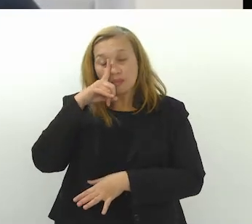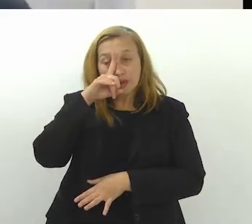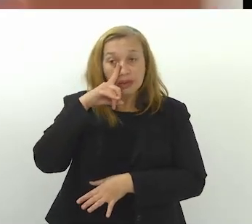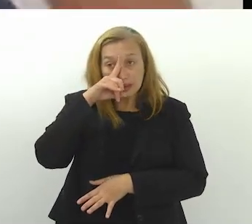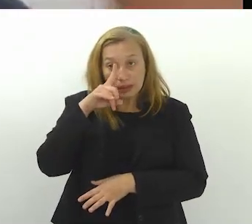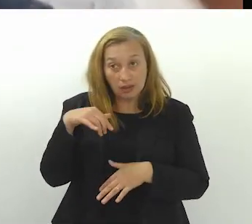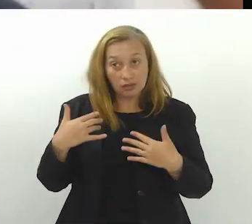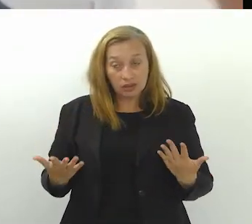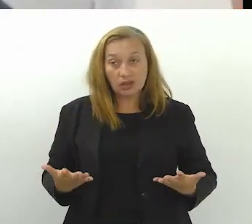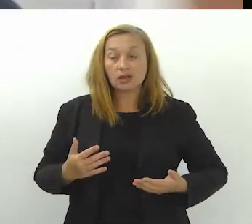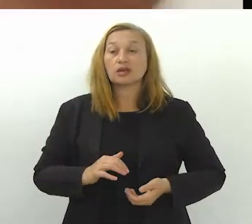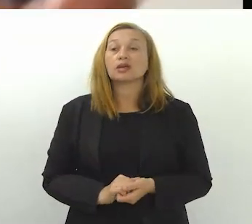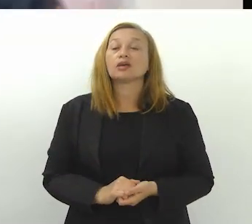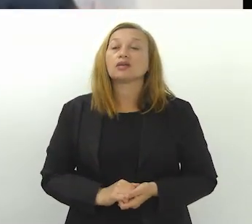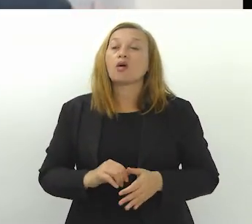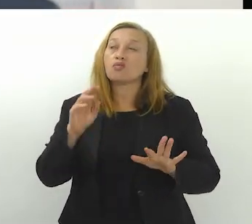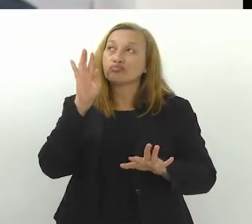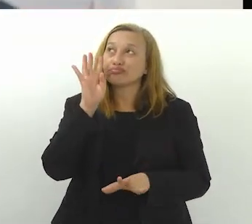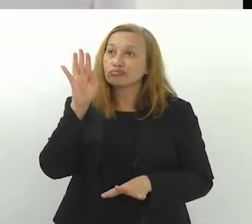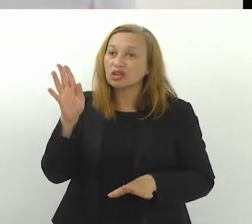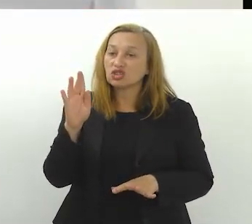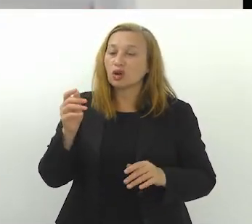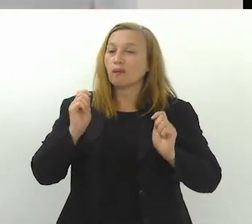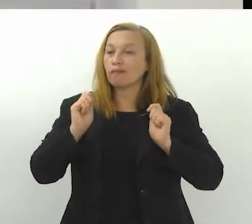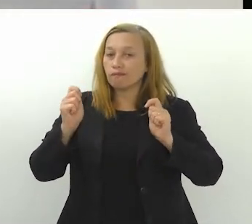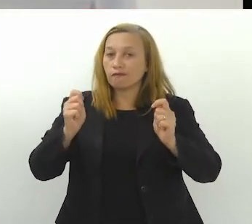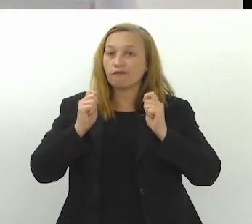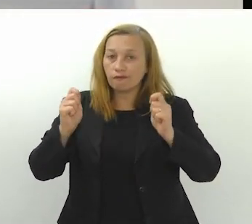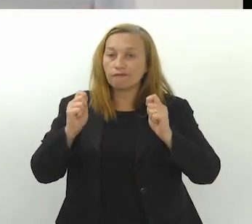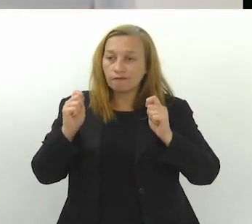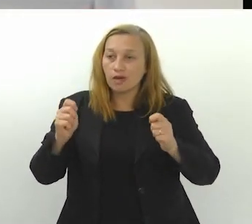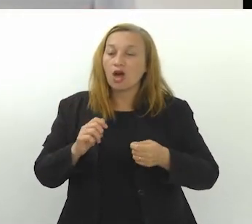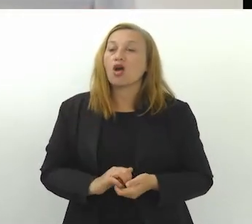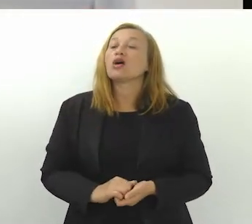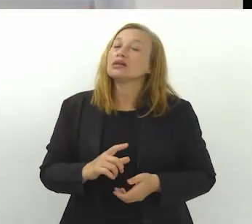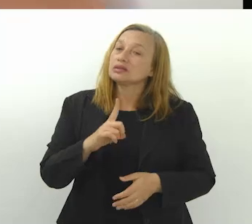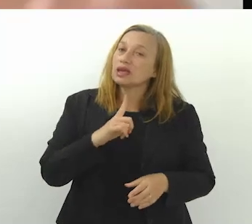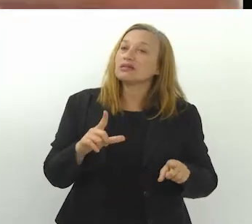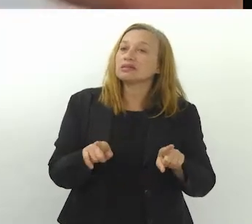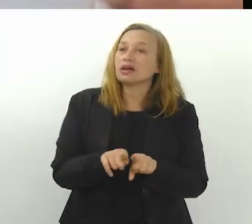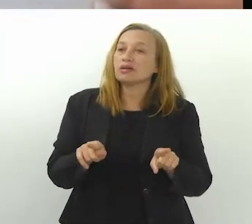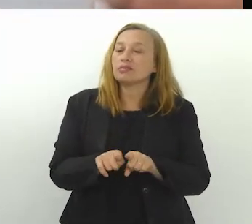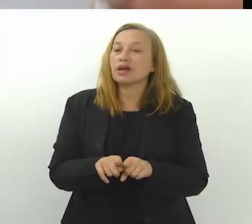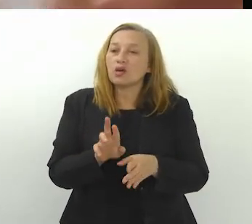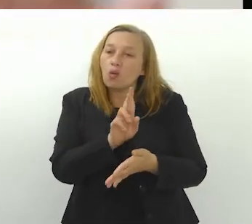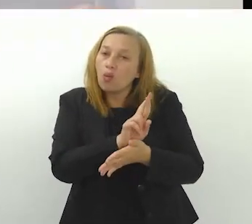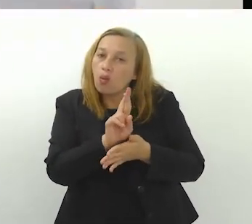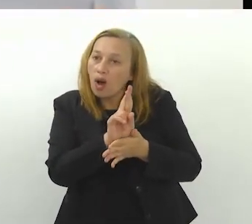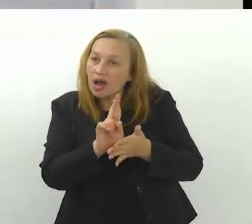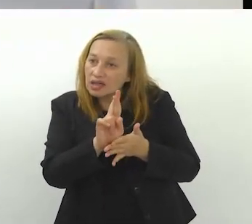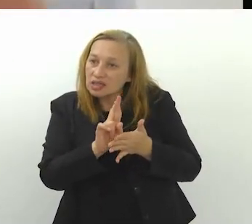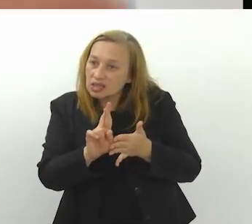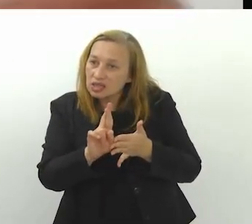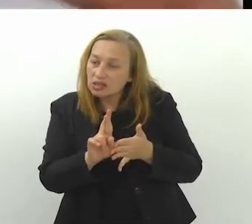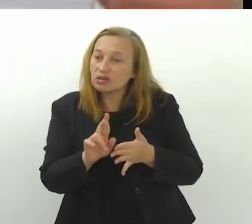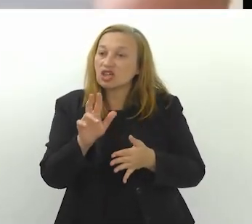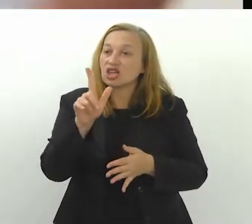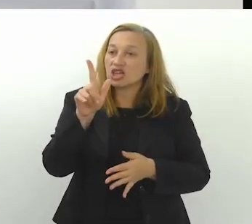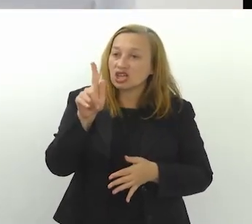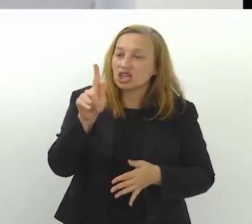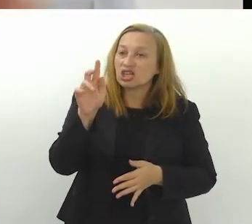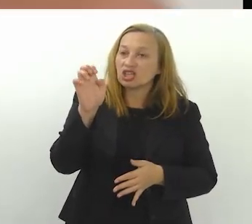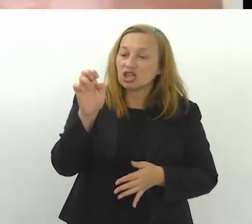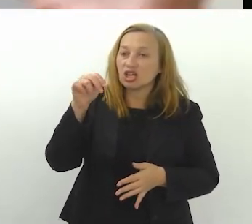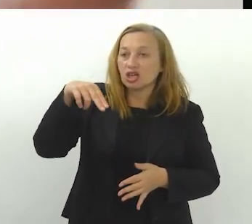recentes que povoam o imaginário do torcedor, né? Você tem a questão ainda do racismo, da